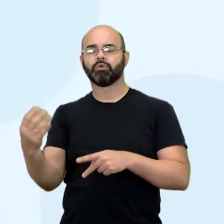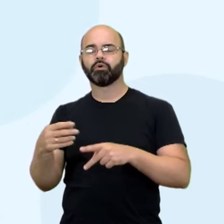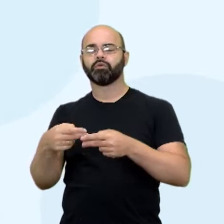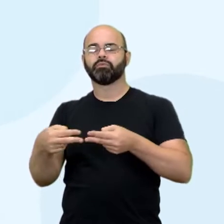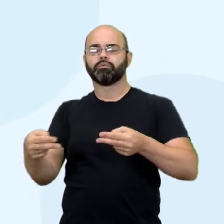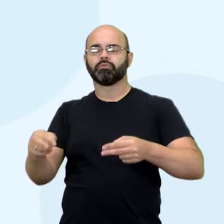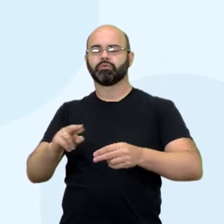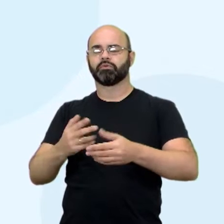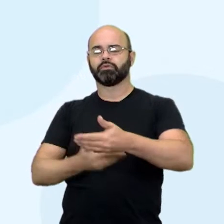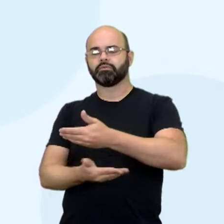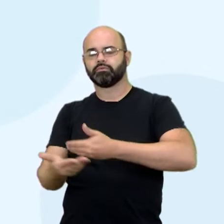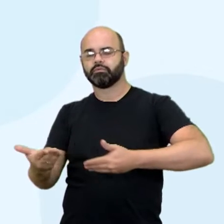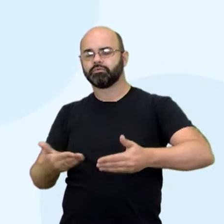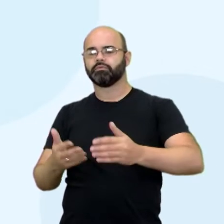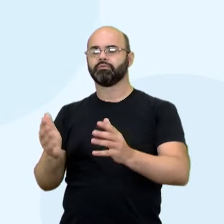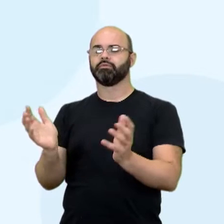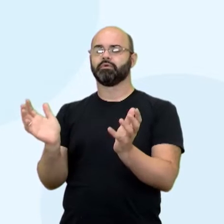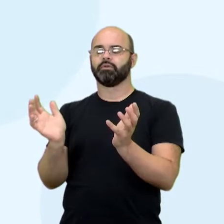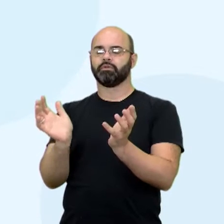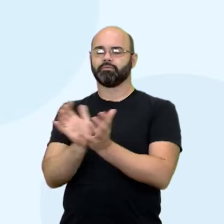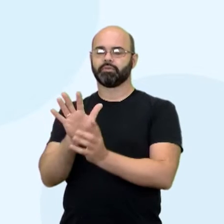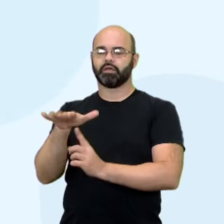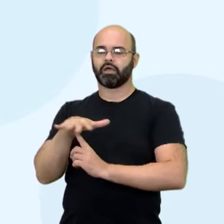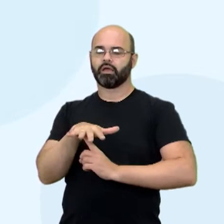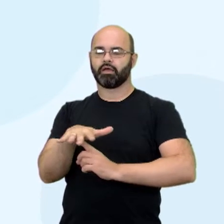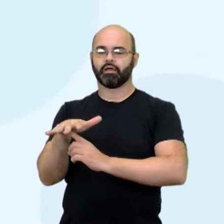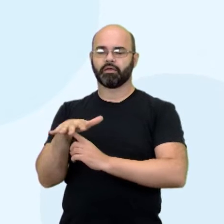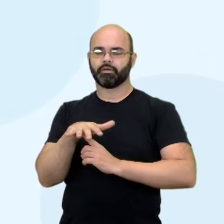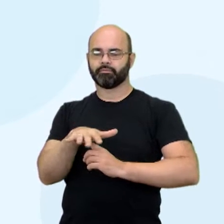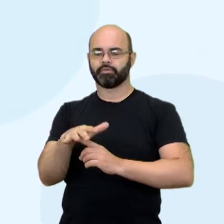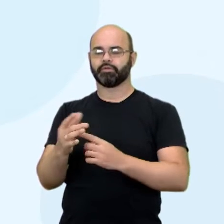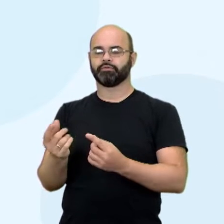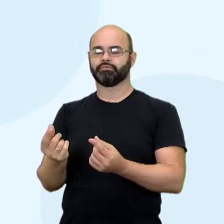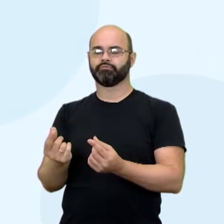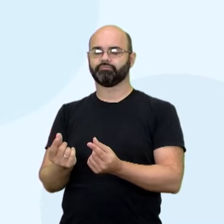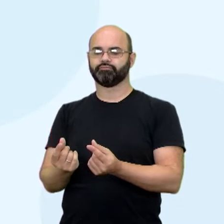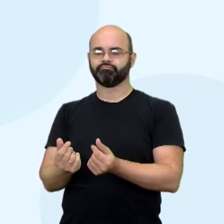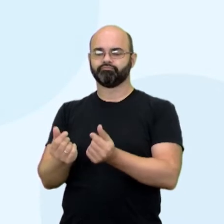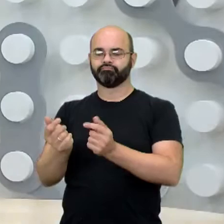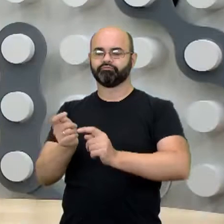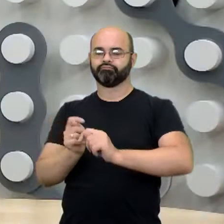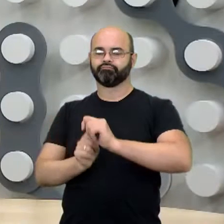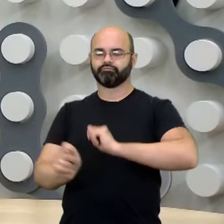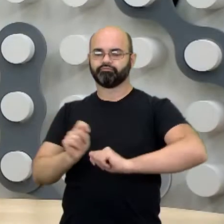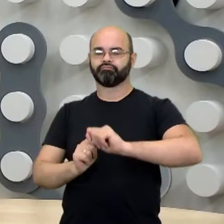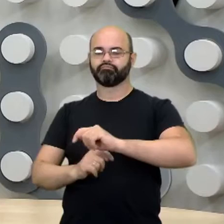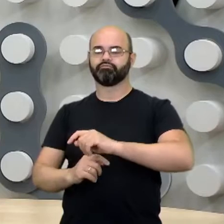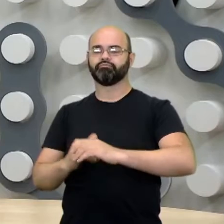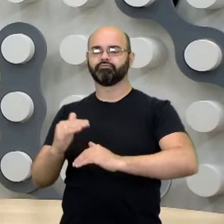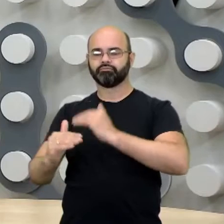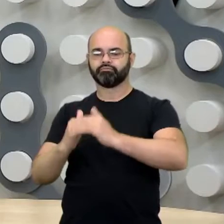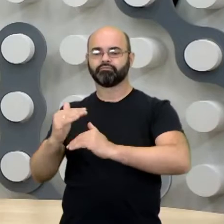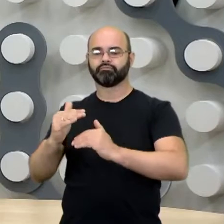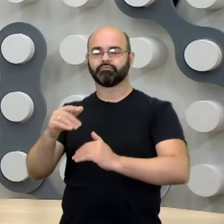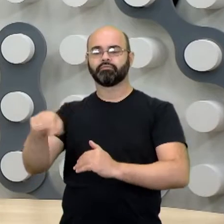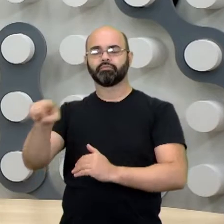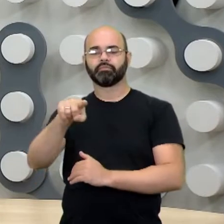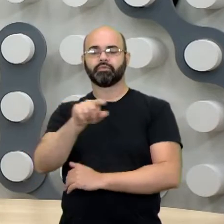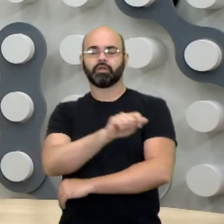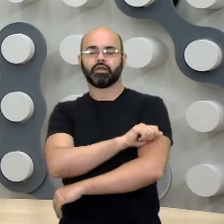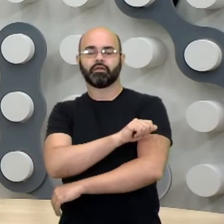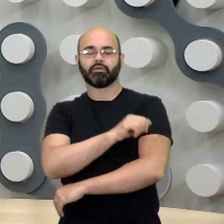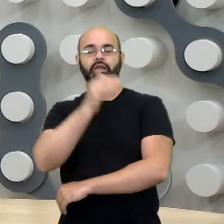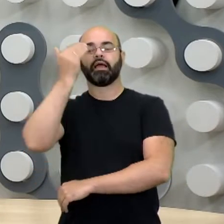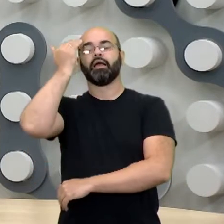e o desenvolvimento econômico e social, tá certo? Então o interessante é isso, né? Você interagir, né, com essa